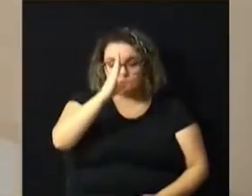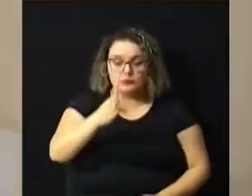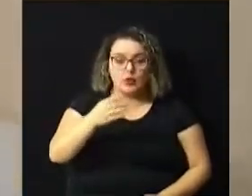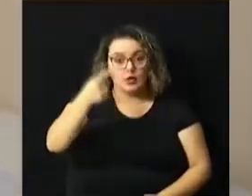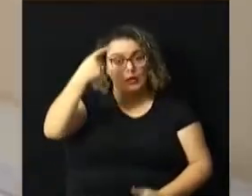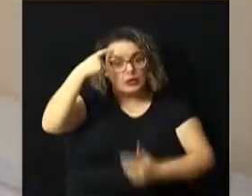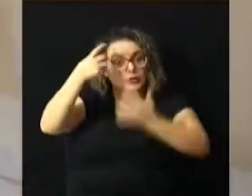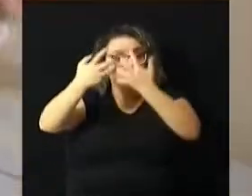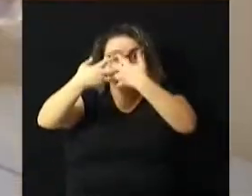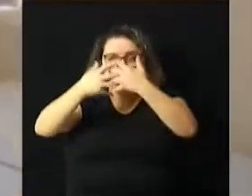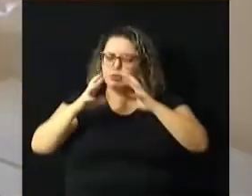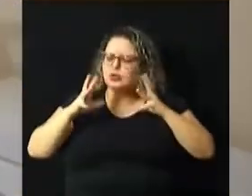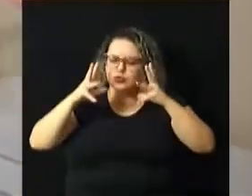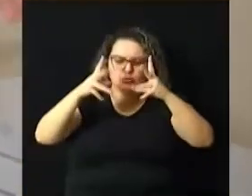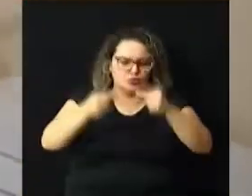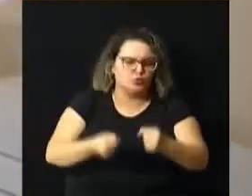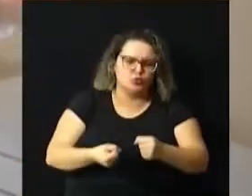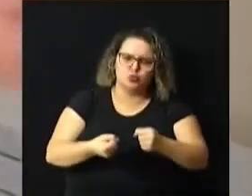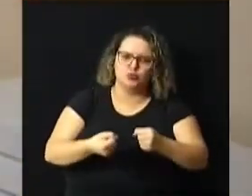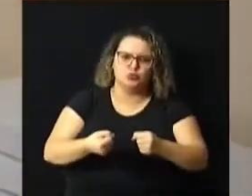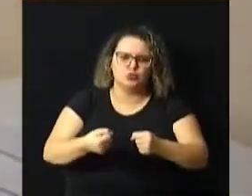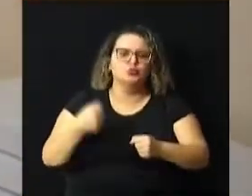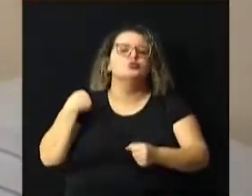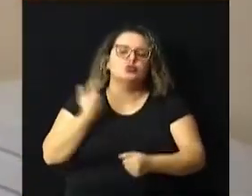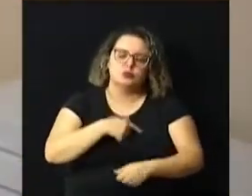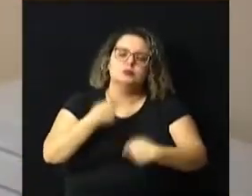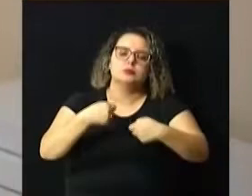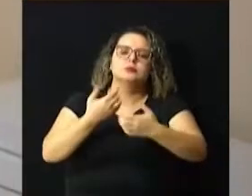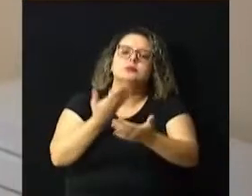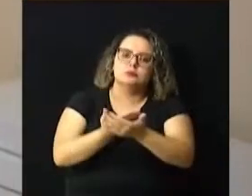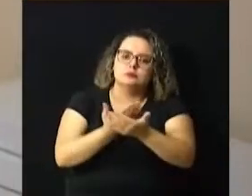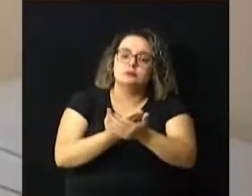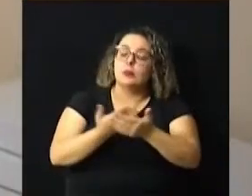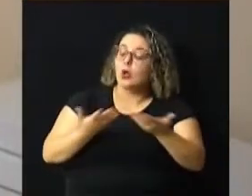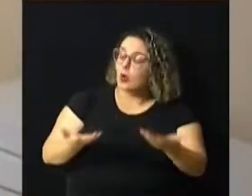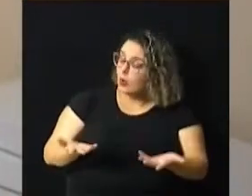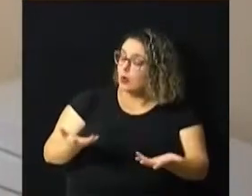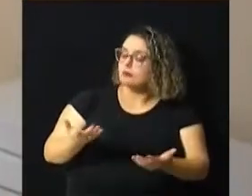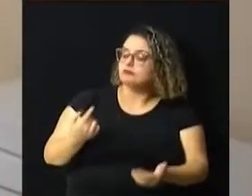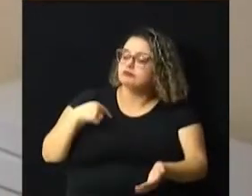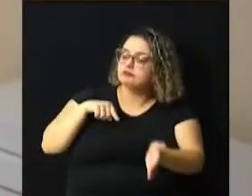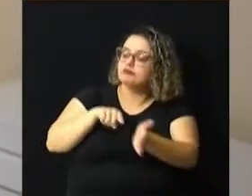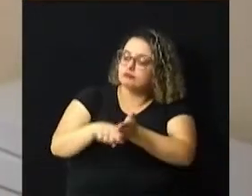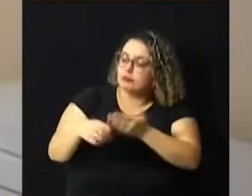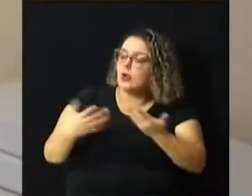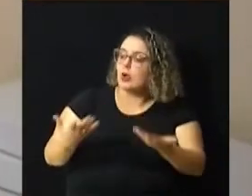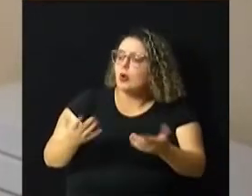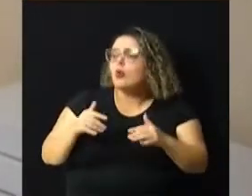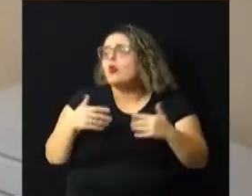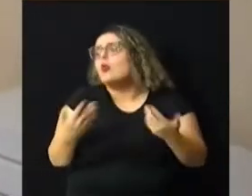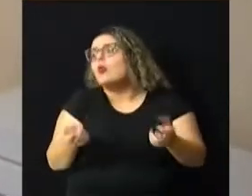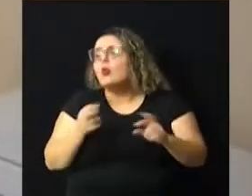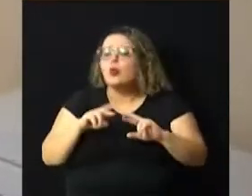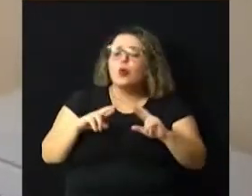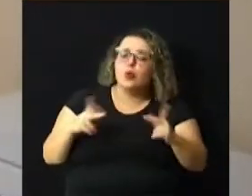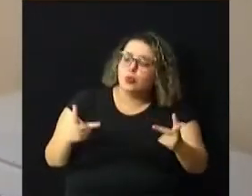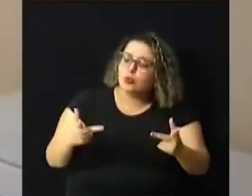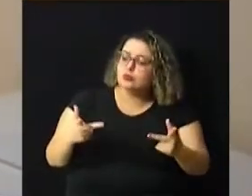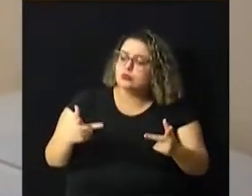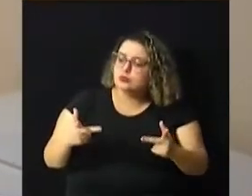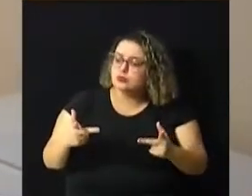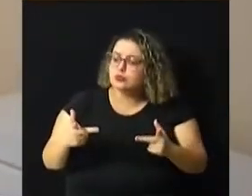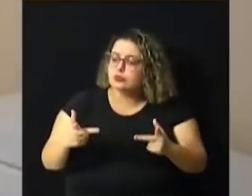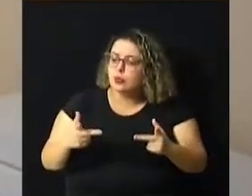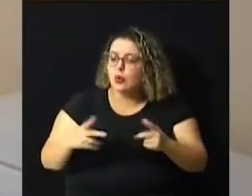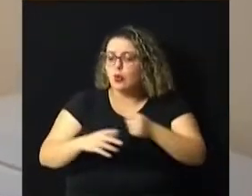neurológica, né? Em todos os sentidos, a gente tem que estar estudando. Eu até perguntei para você qual a diferença